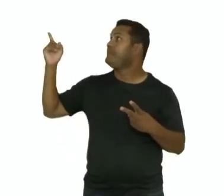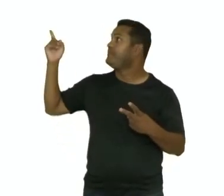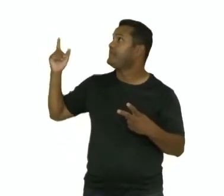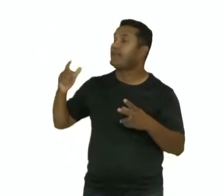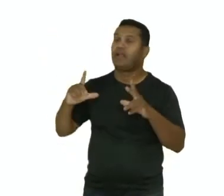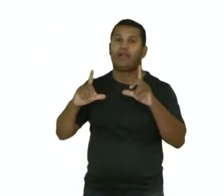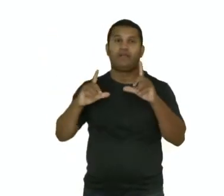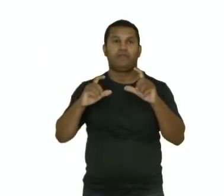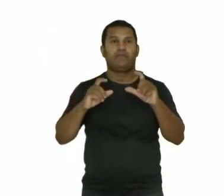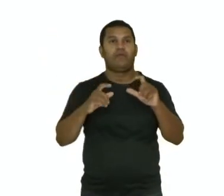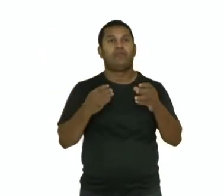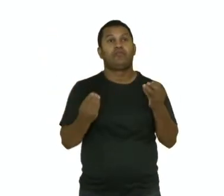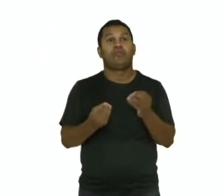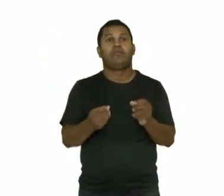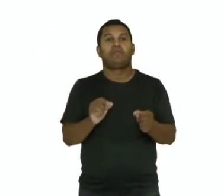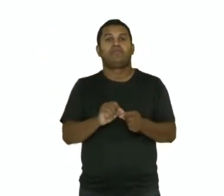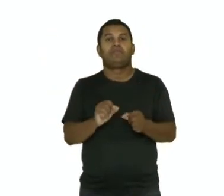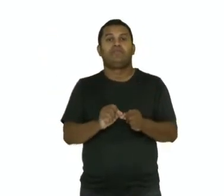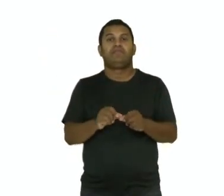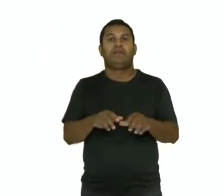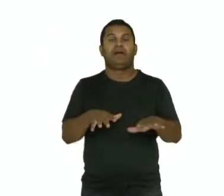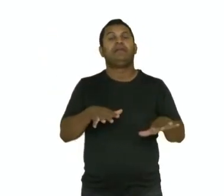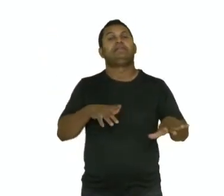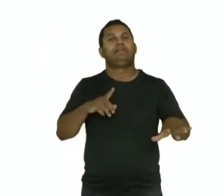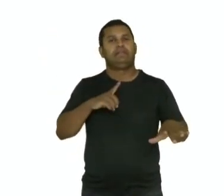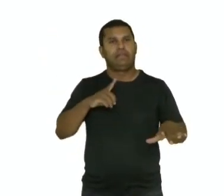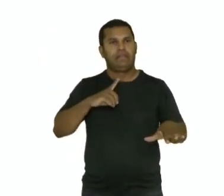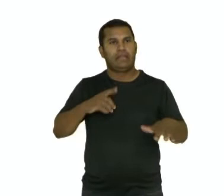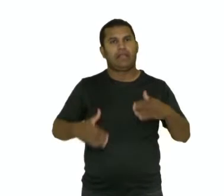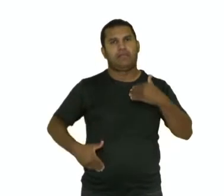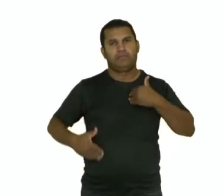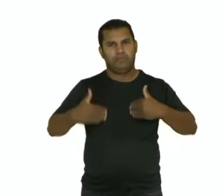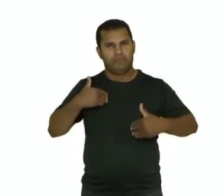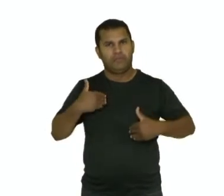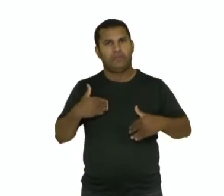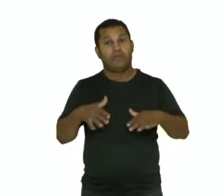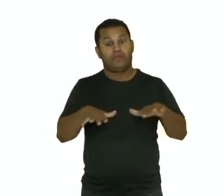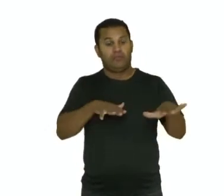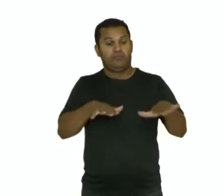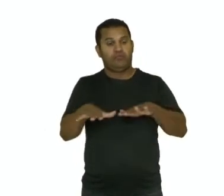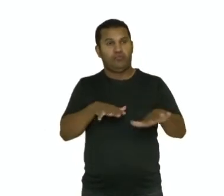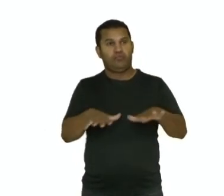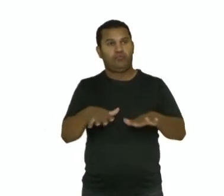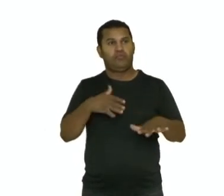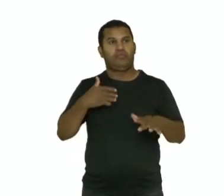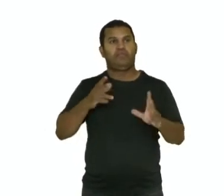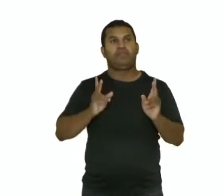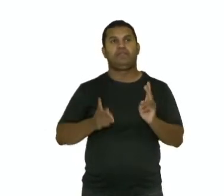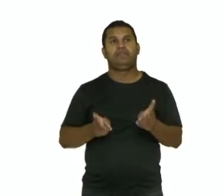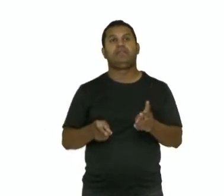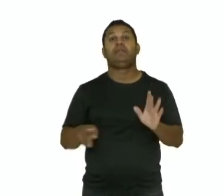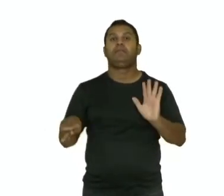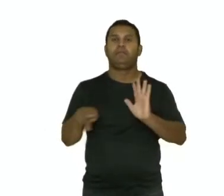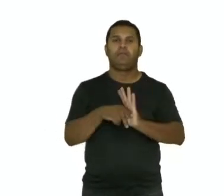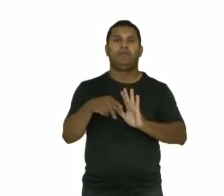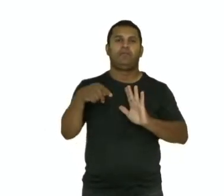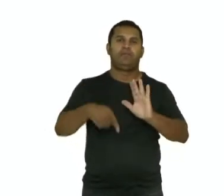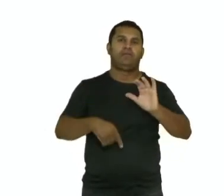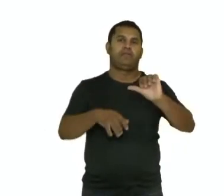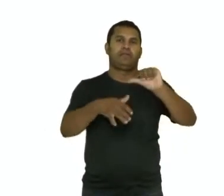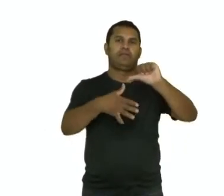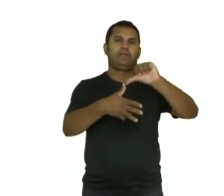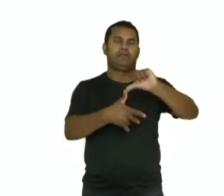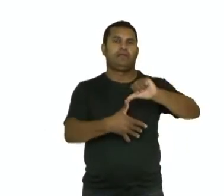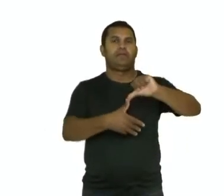né? Uma dança que também tem muito dessa mistura de ritmos, sempre ritmos latinos que acabam